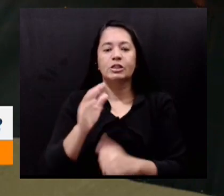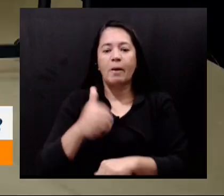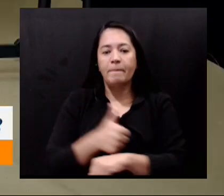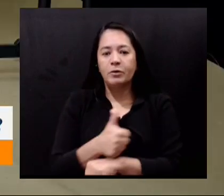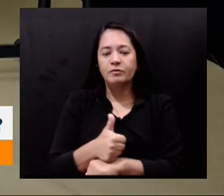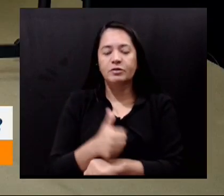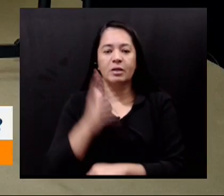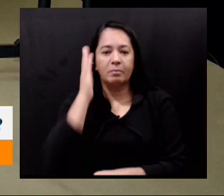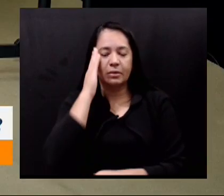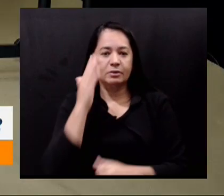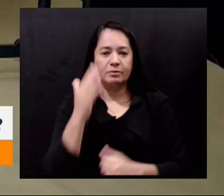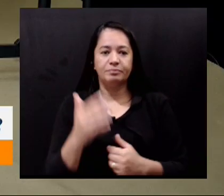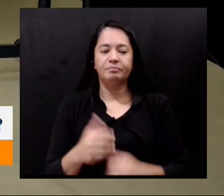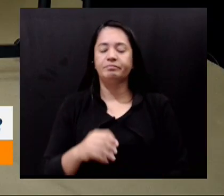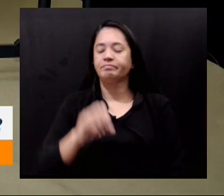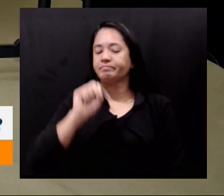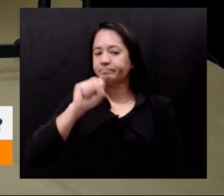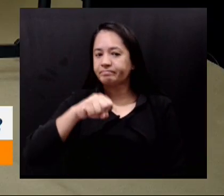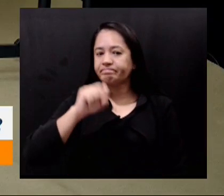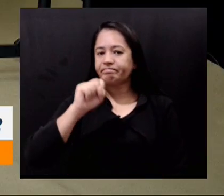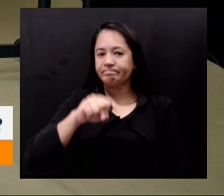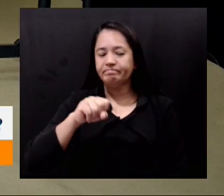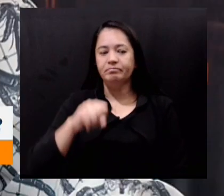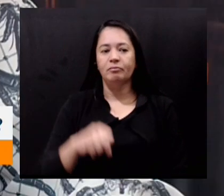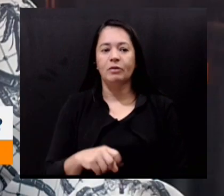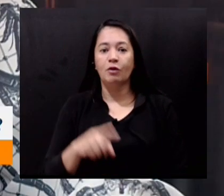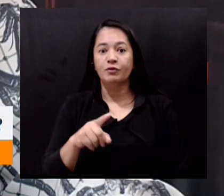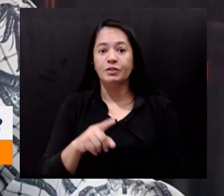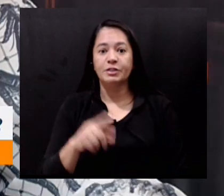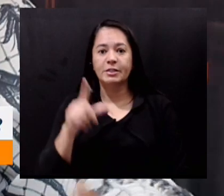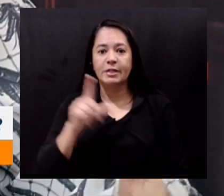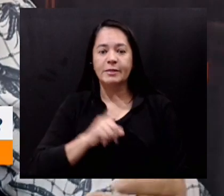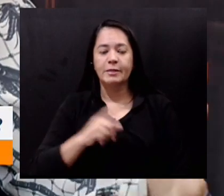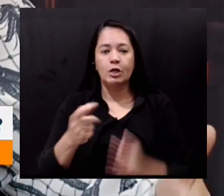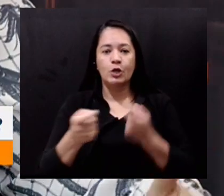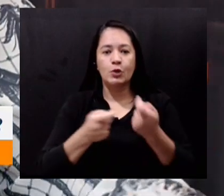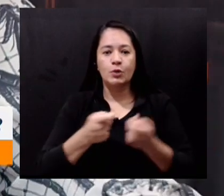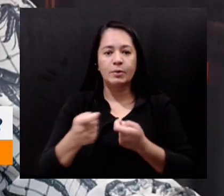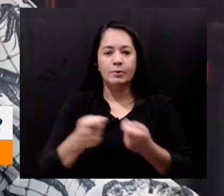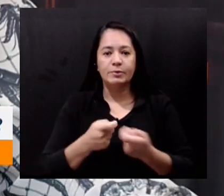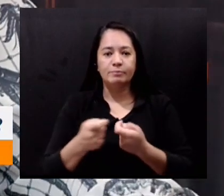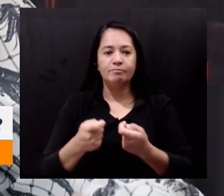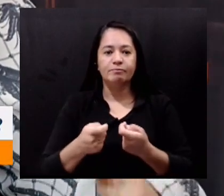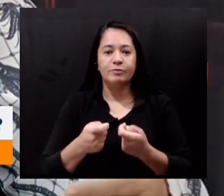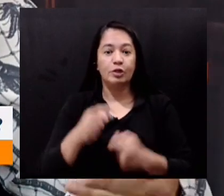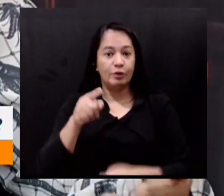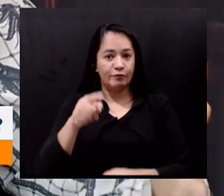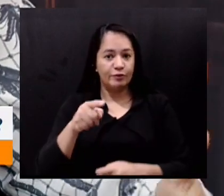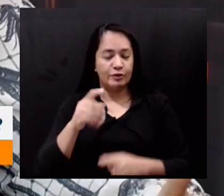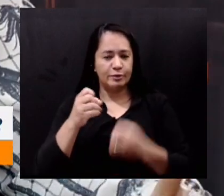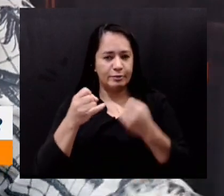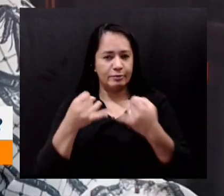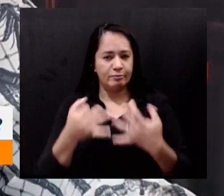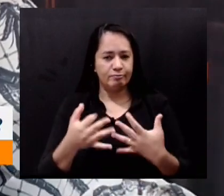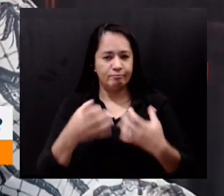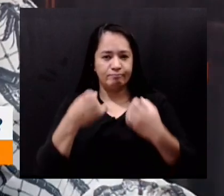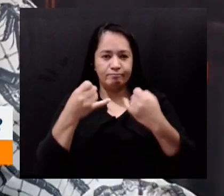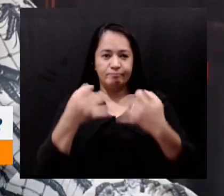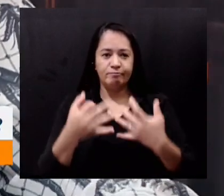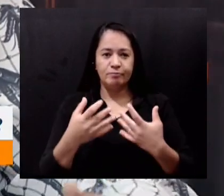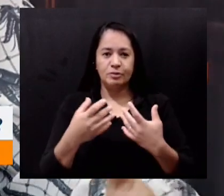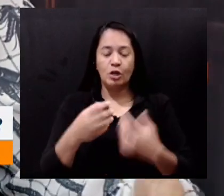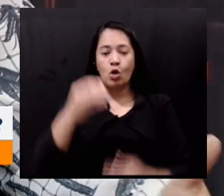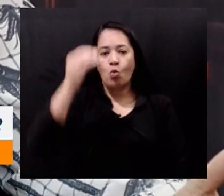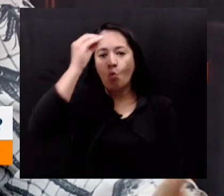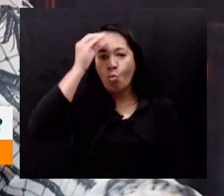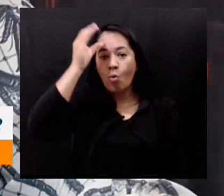com certeza. Você ter domínio, do que você está falando, ter consciência, de